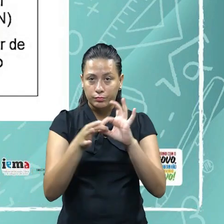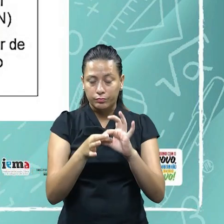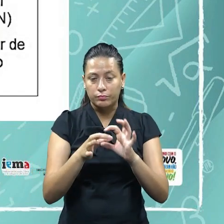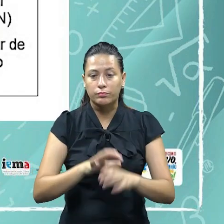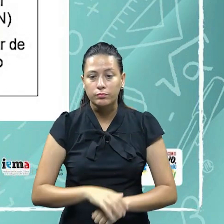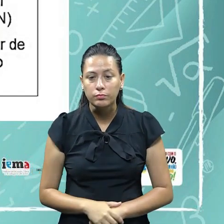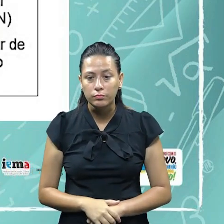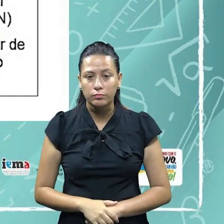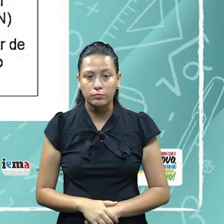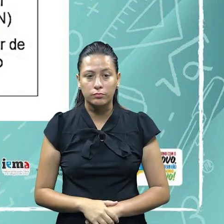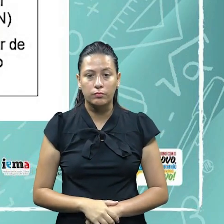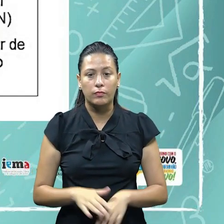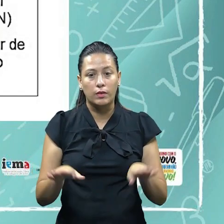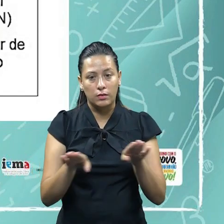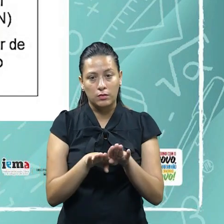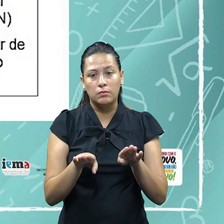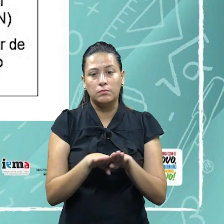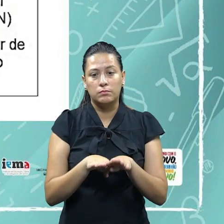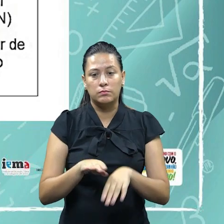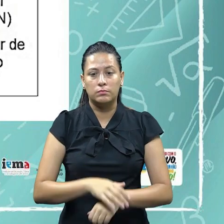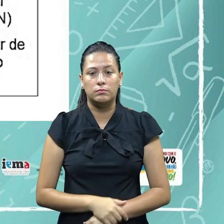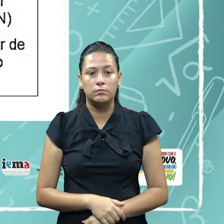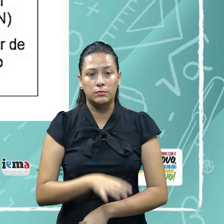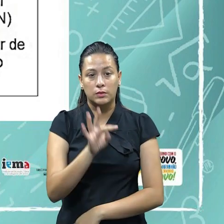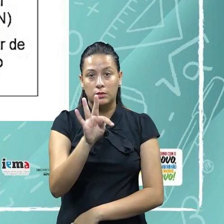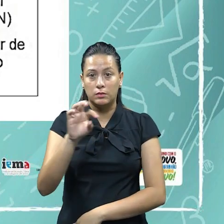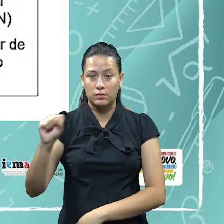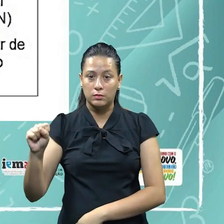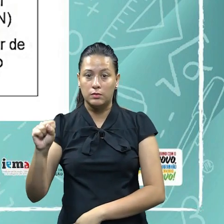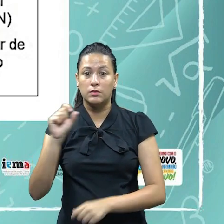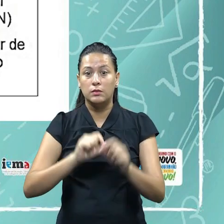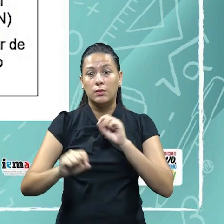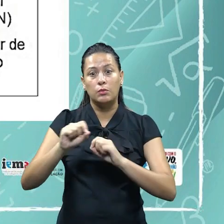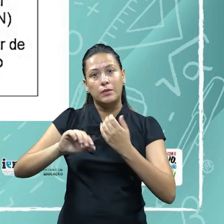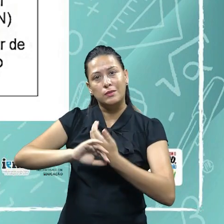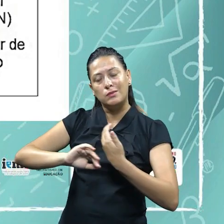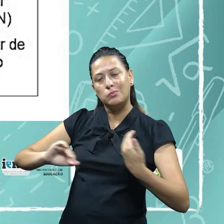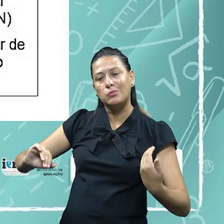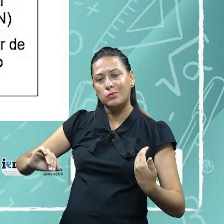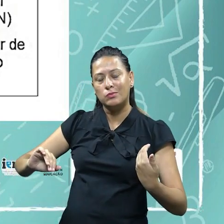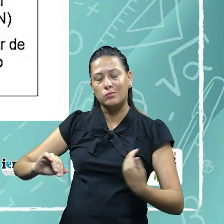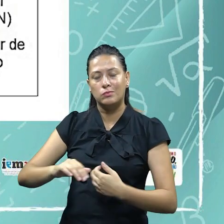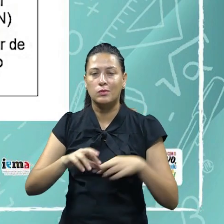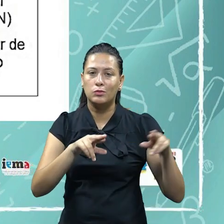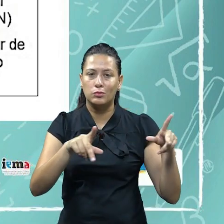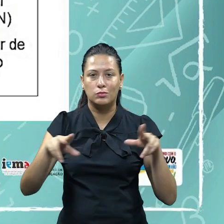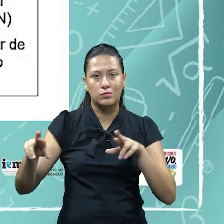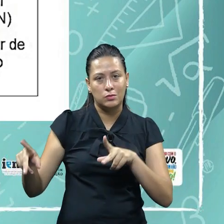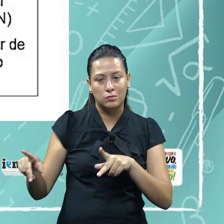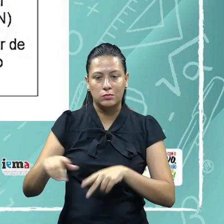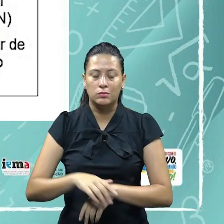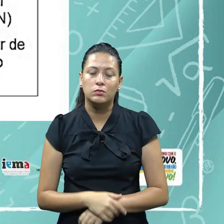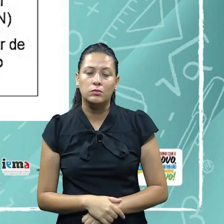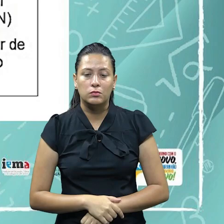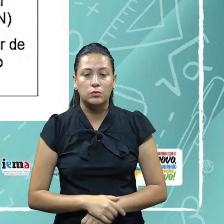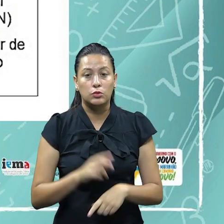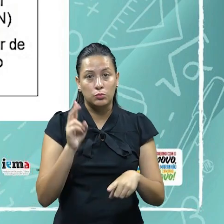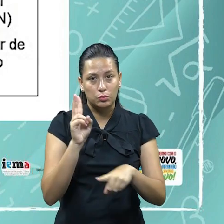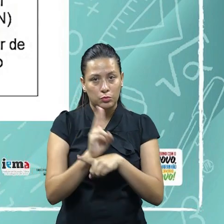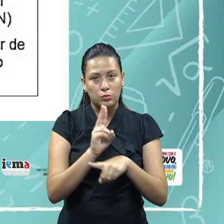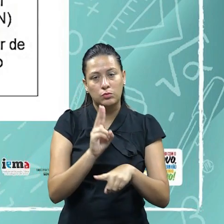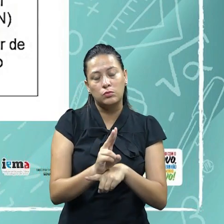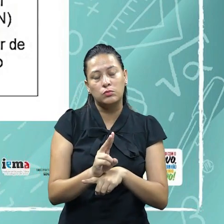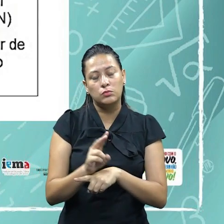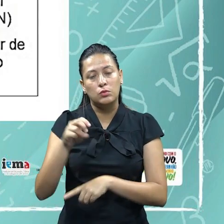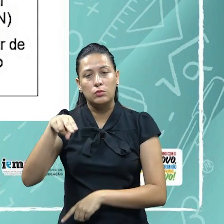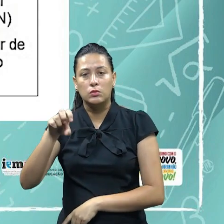TNS, no qual o condutor e o neutro, tá, eles são separados, são distintos. O de proteção e o neutro,